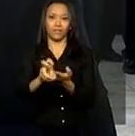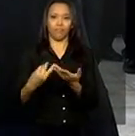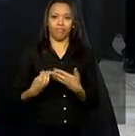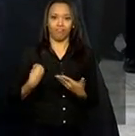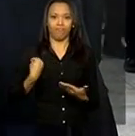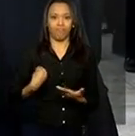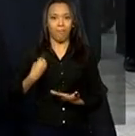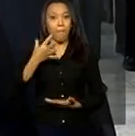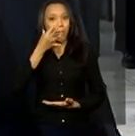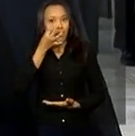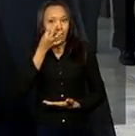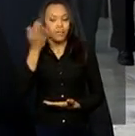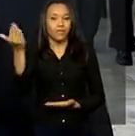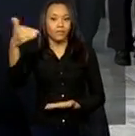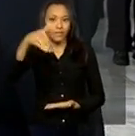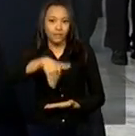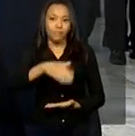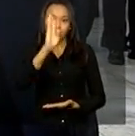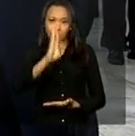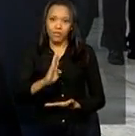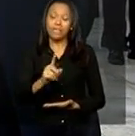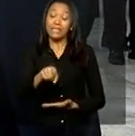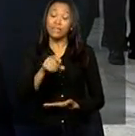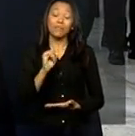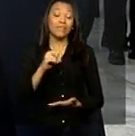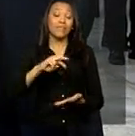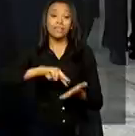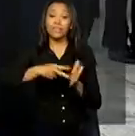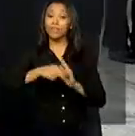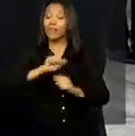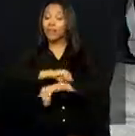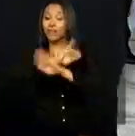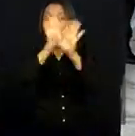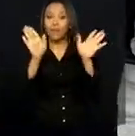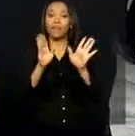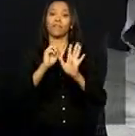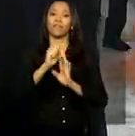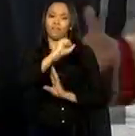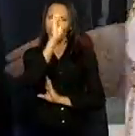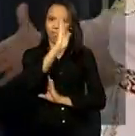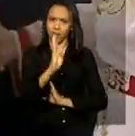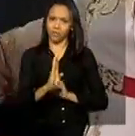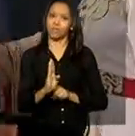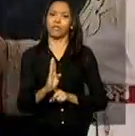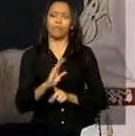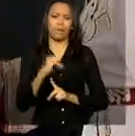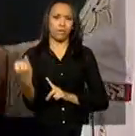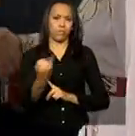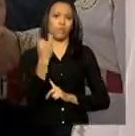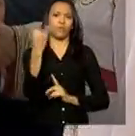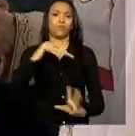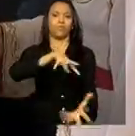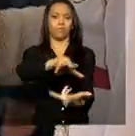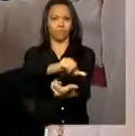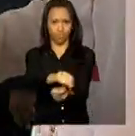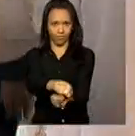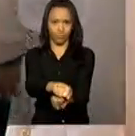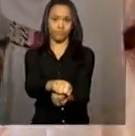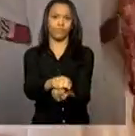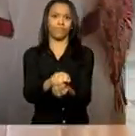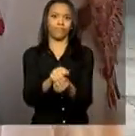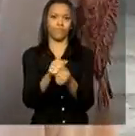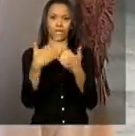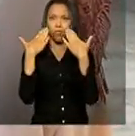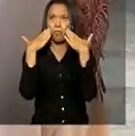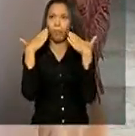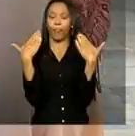É, isso significa que, de maneira muito clara, o Brasil ocupa uma posição de destaque e que essa posição de